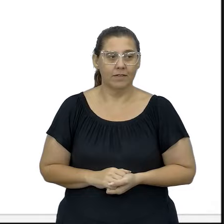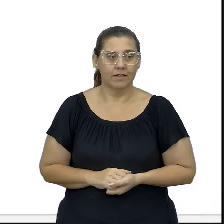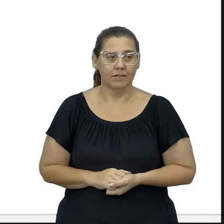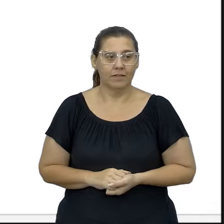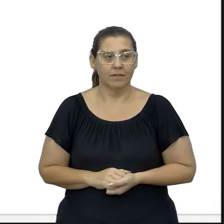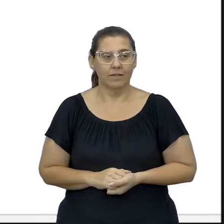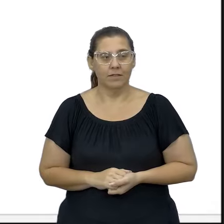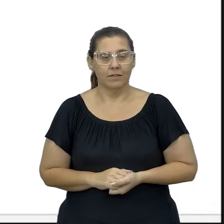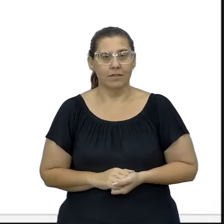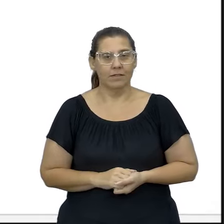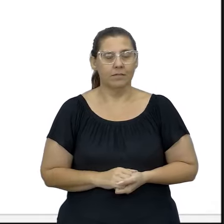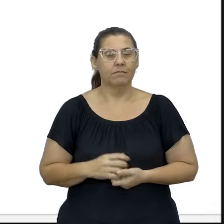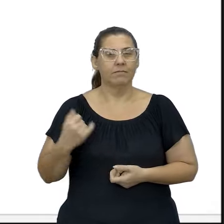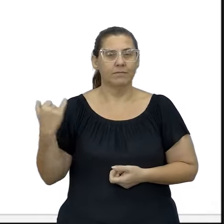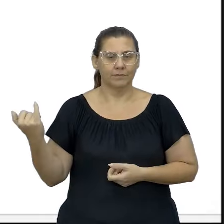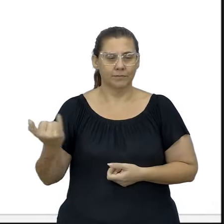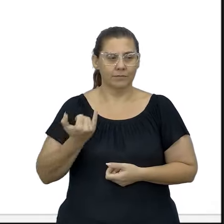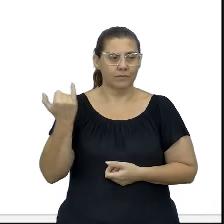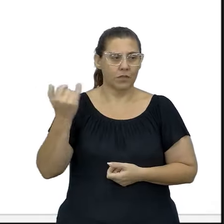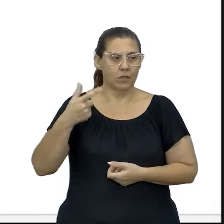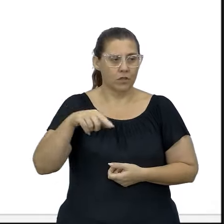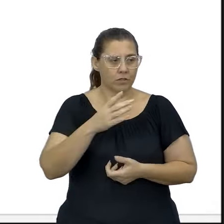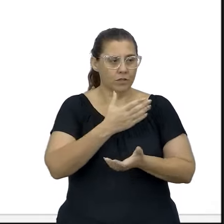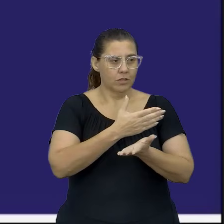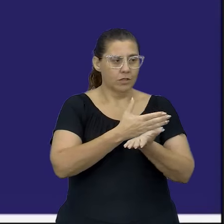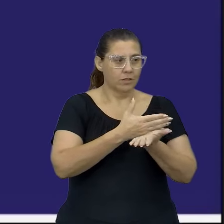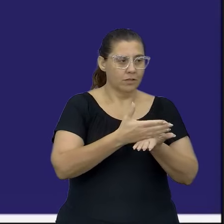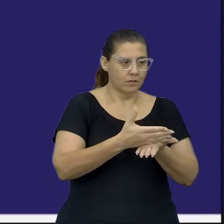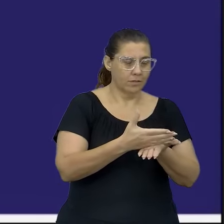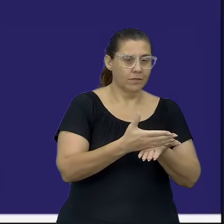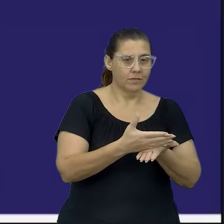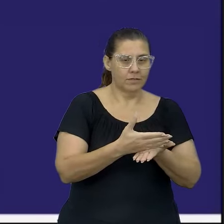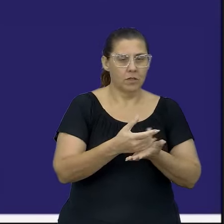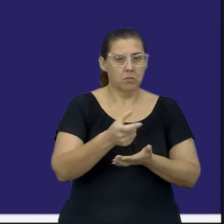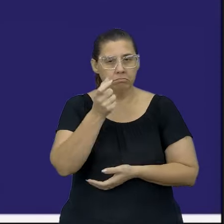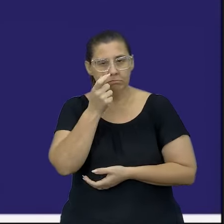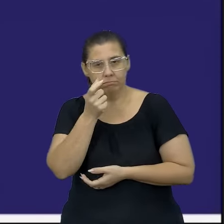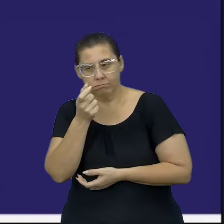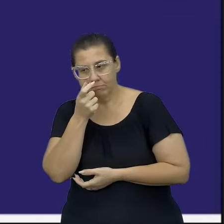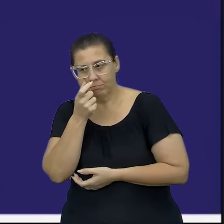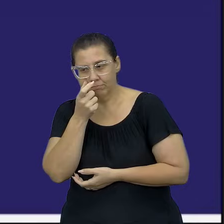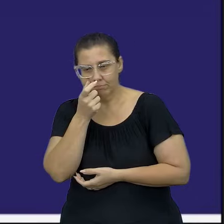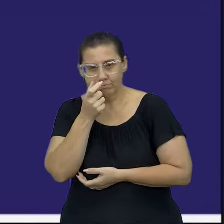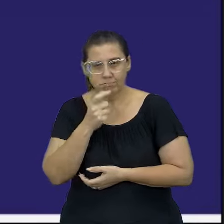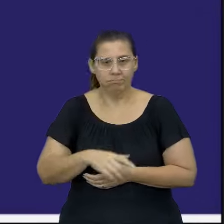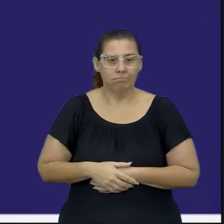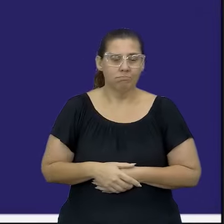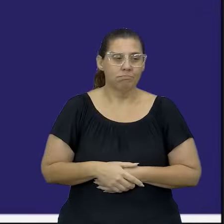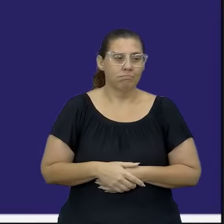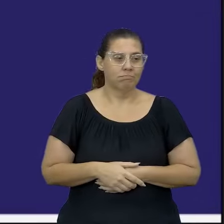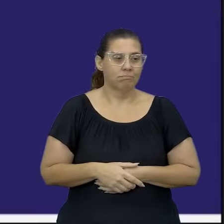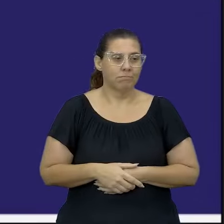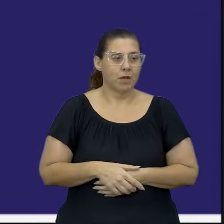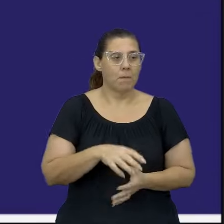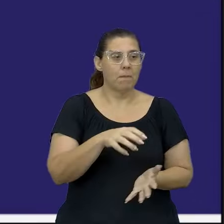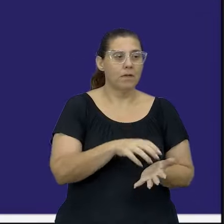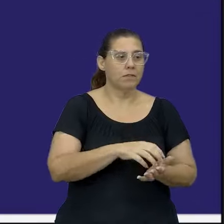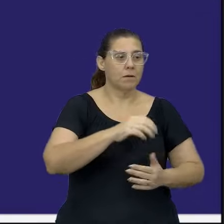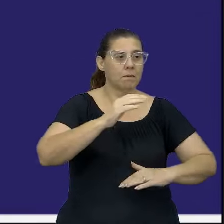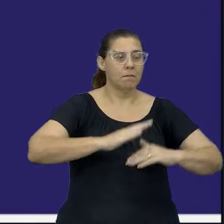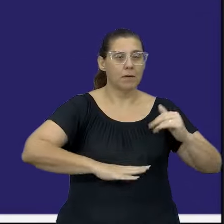Acho importante a gente começar aqui observando então a matriz de